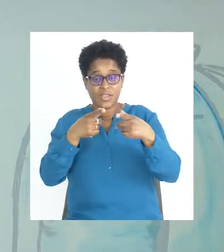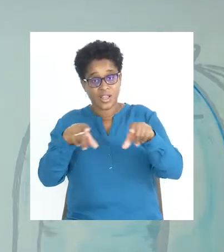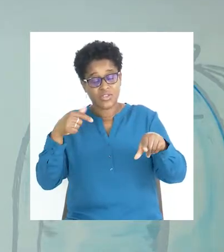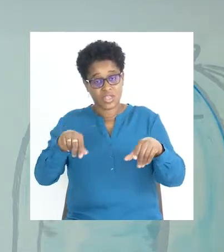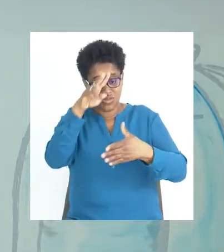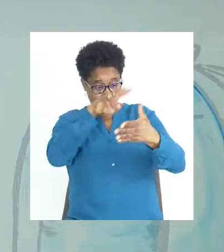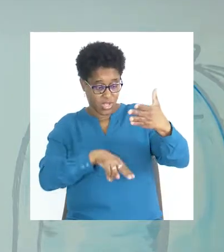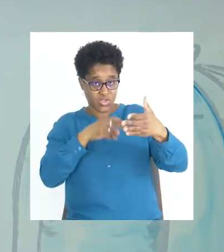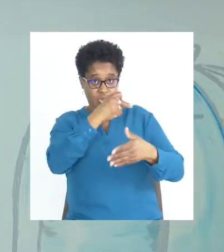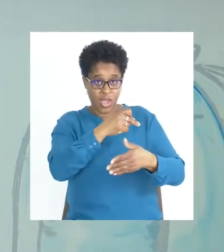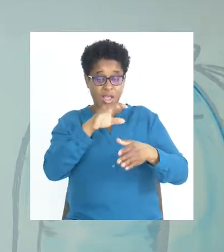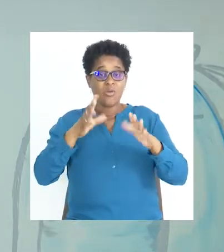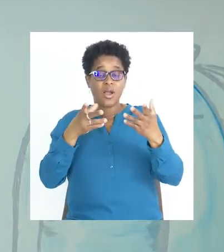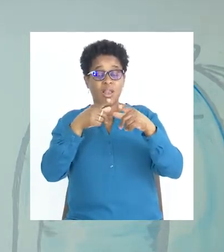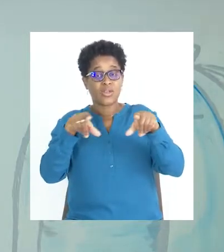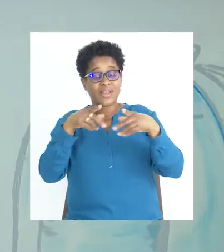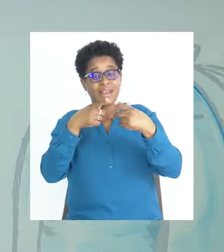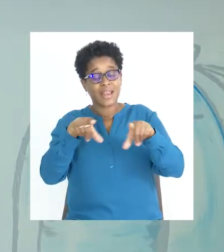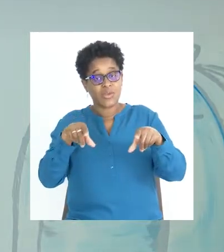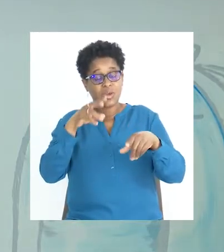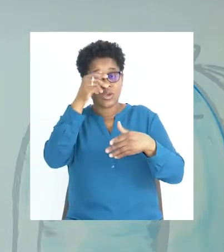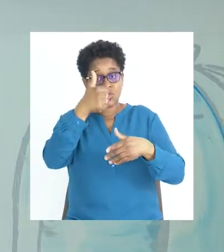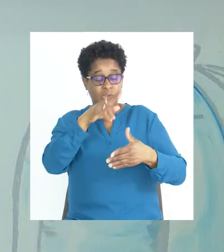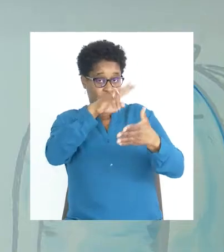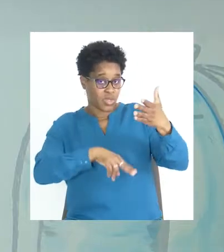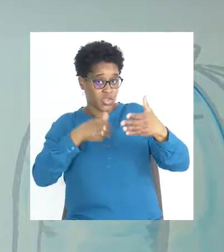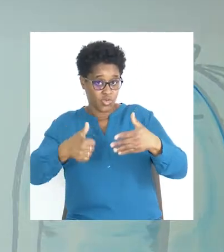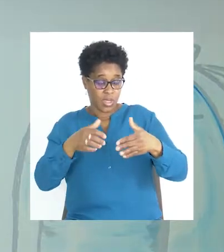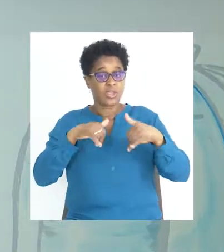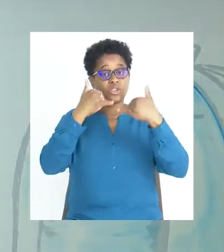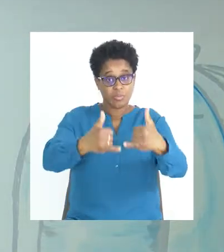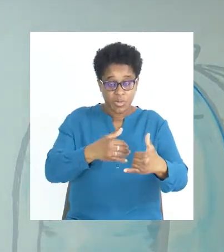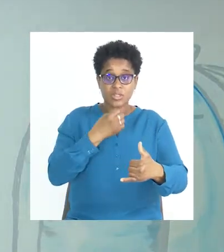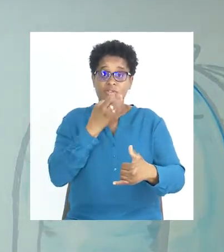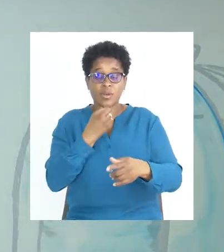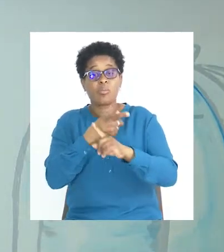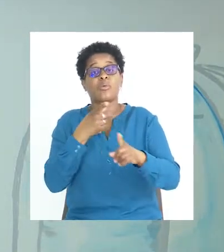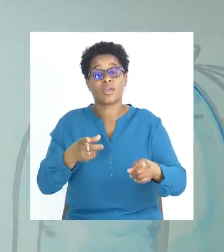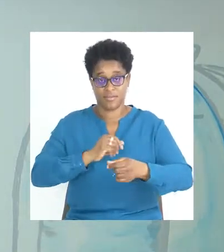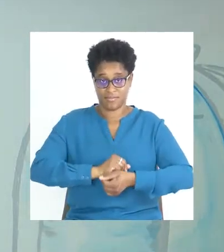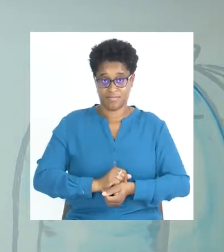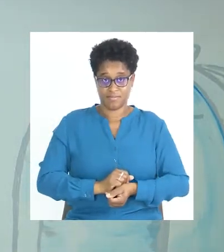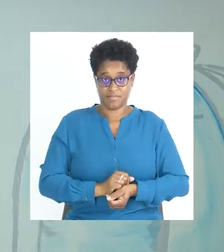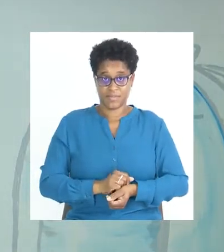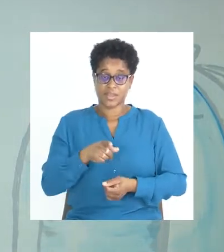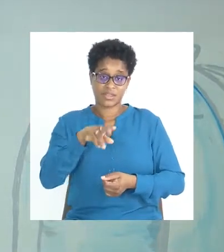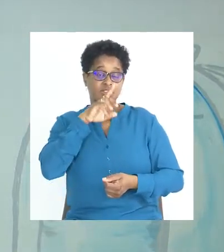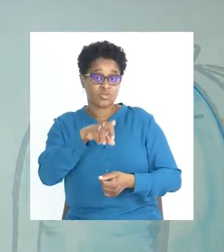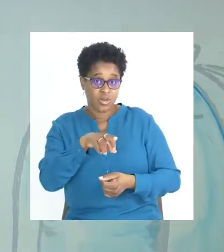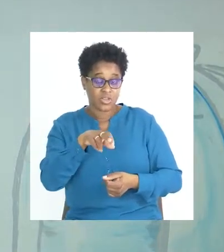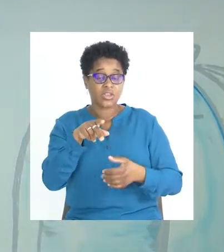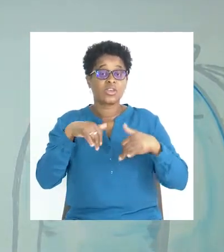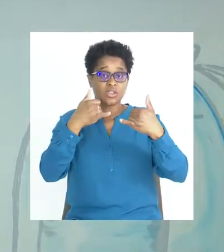no texto A, qual é o nível de língua que está no texto B e depois justificar. Desta resposta,